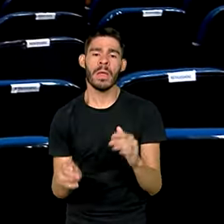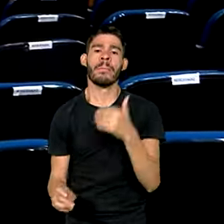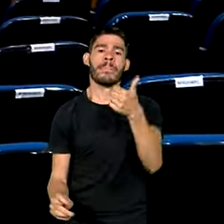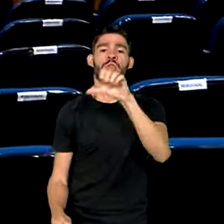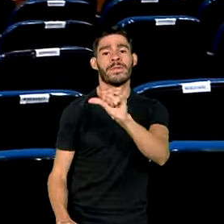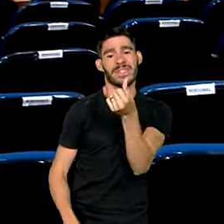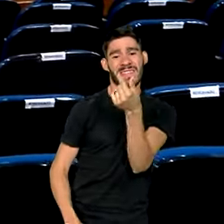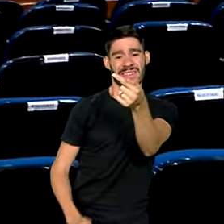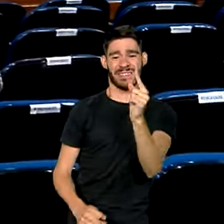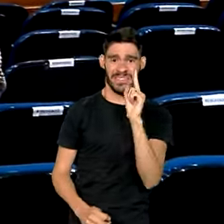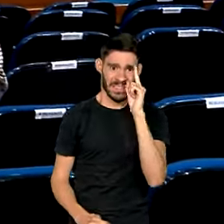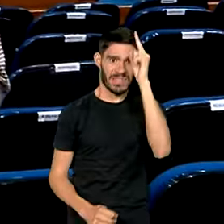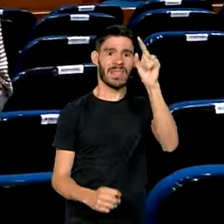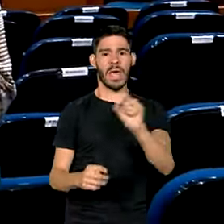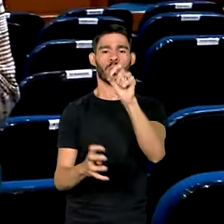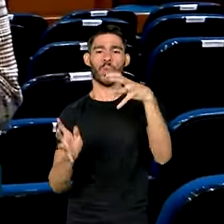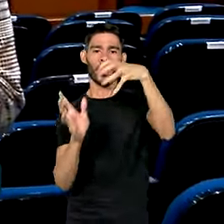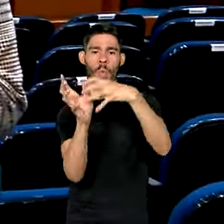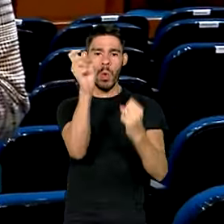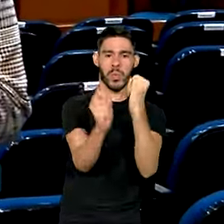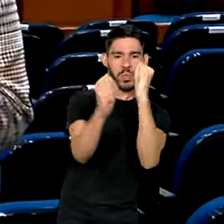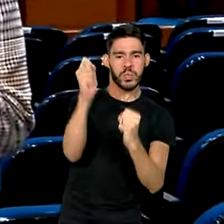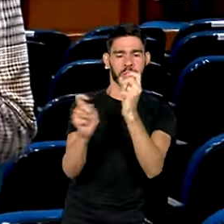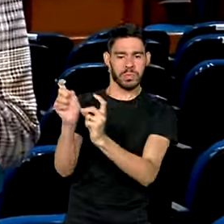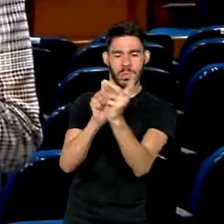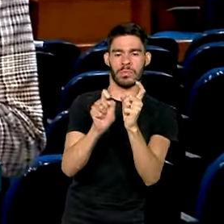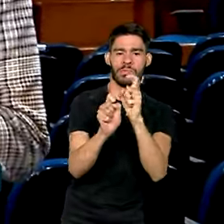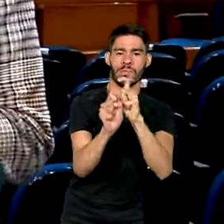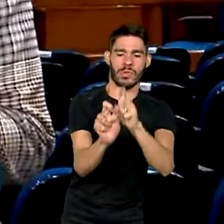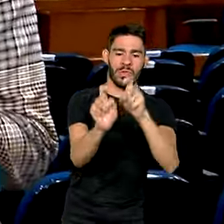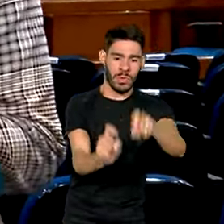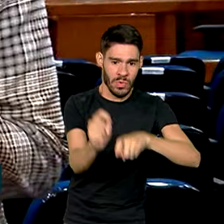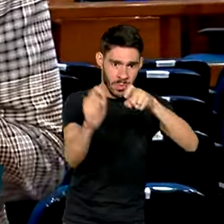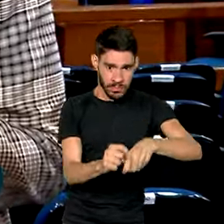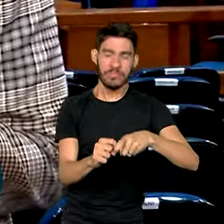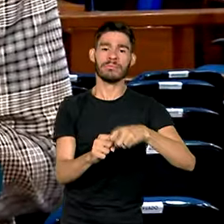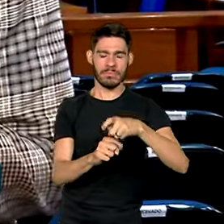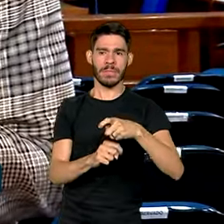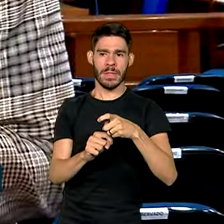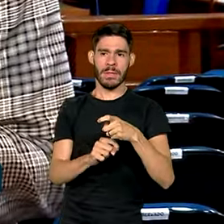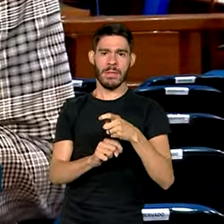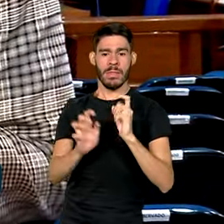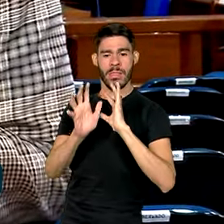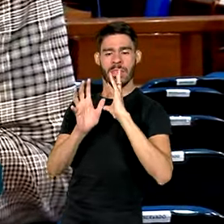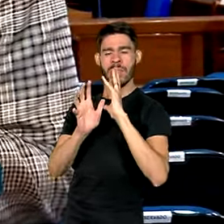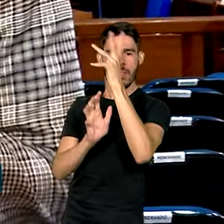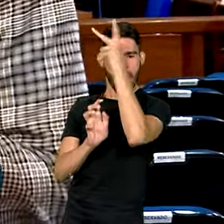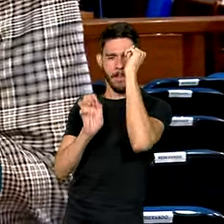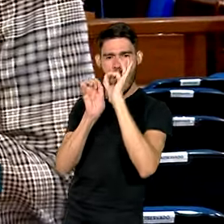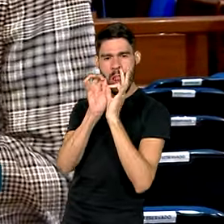1967. A ideia de um centro industrial, comercial e agropecuário no interior da Amazônia ajudaria também